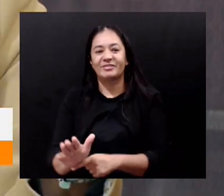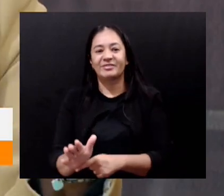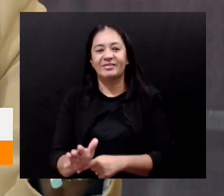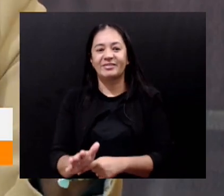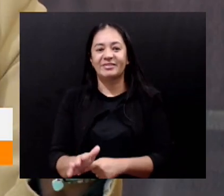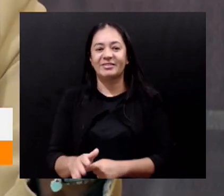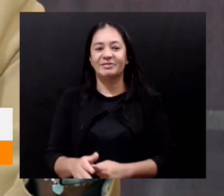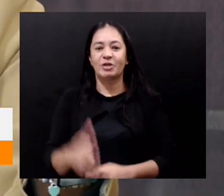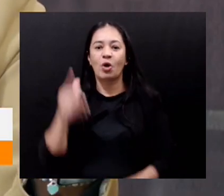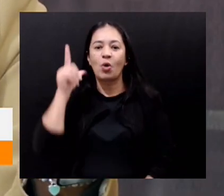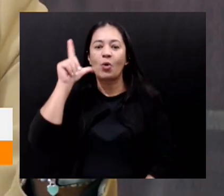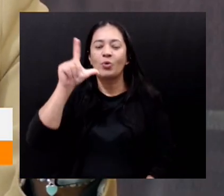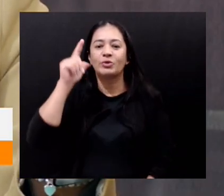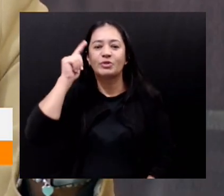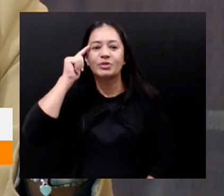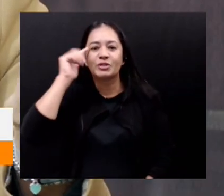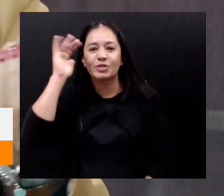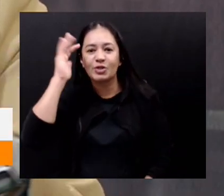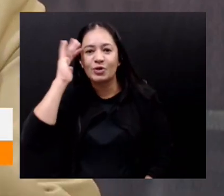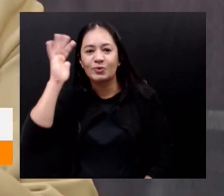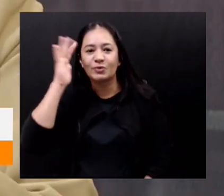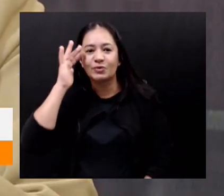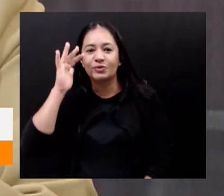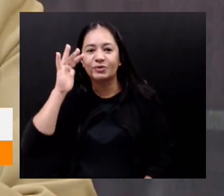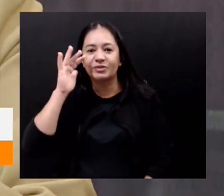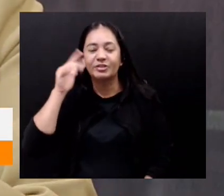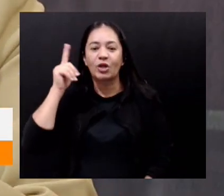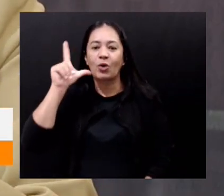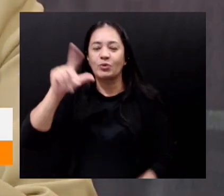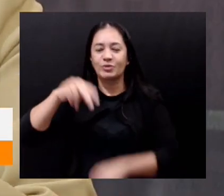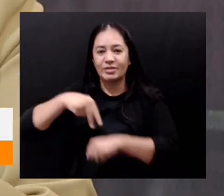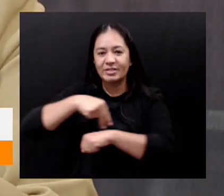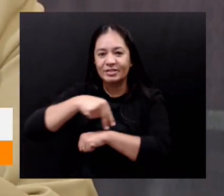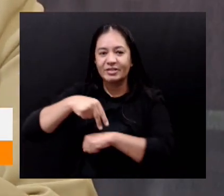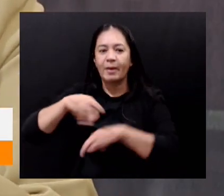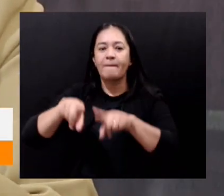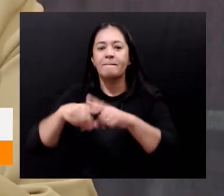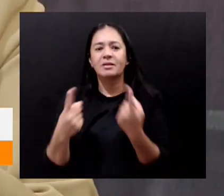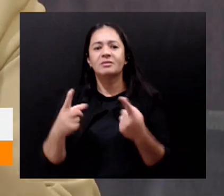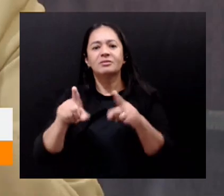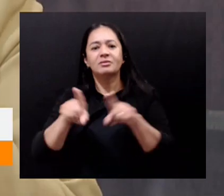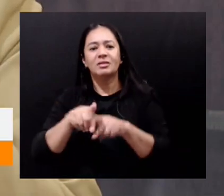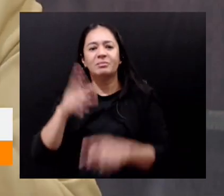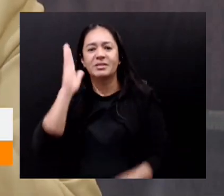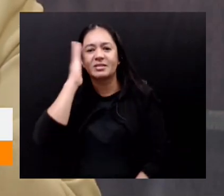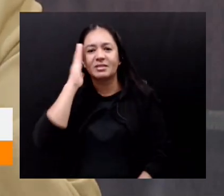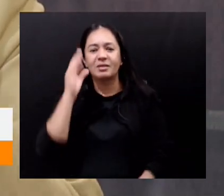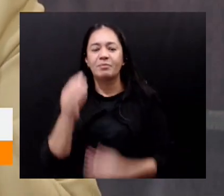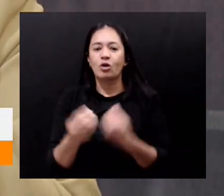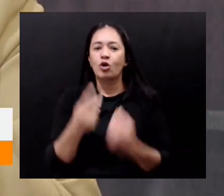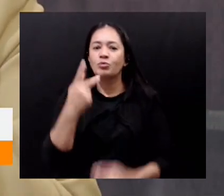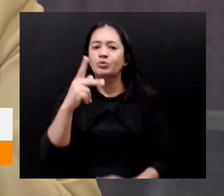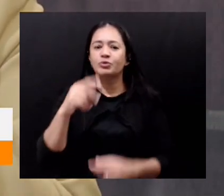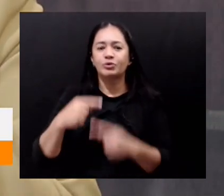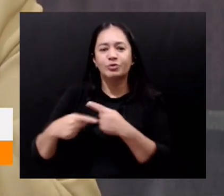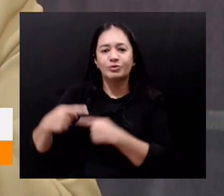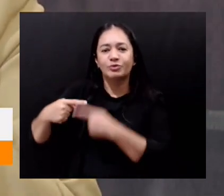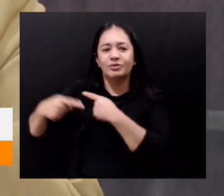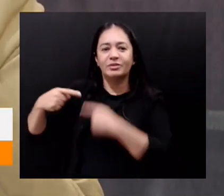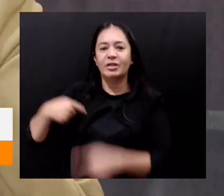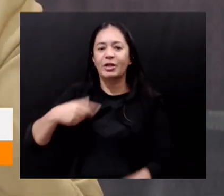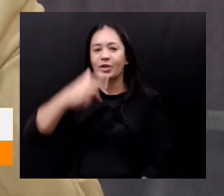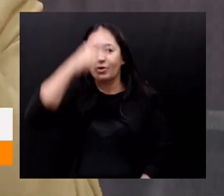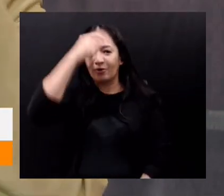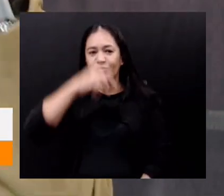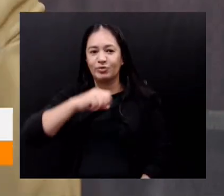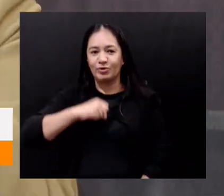não só da questão da obtenção da nacionalidade, mas também para saber quem são os seus antepassados. Exato. Eu sou portuguesa, mas eu já fiz a minha árvore